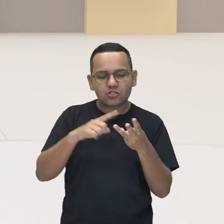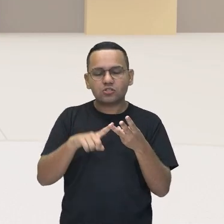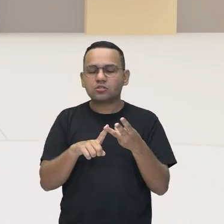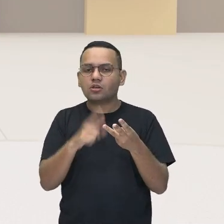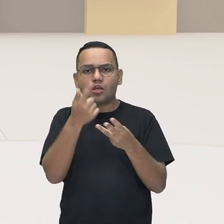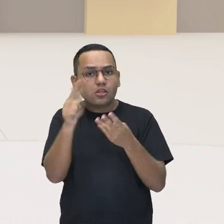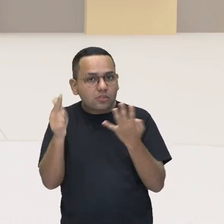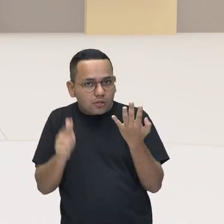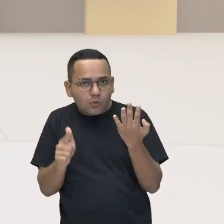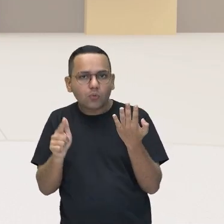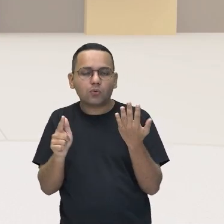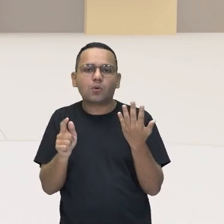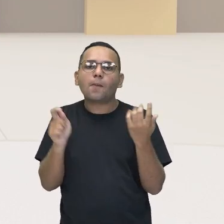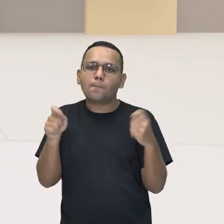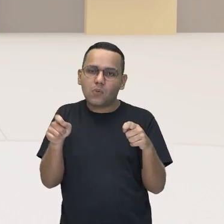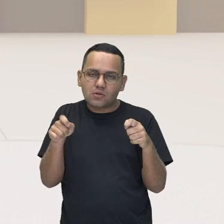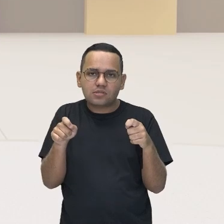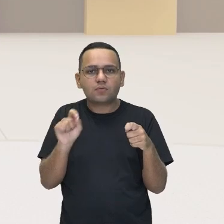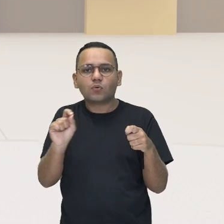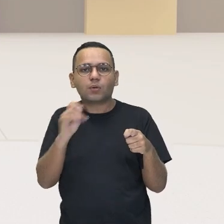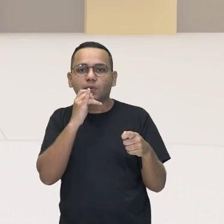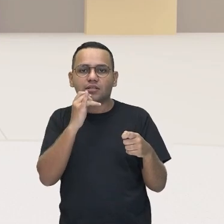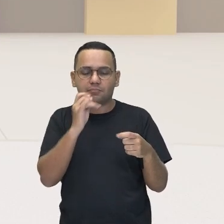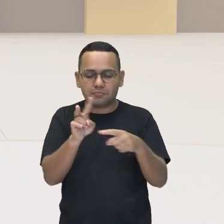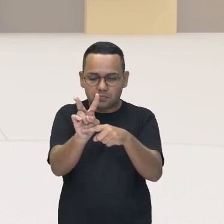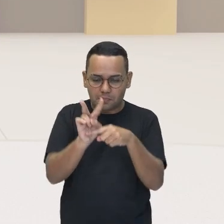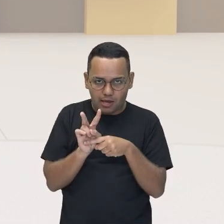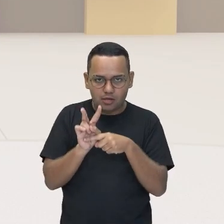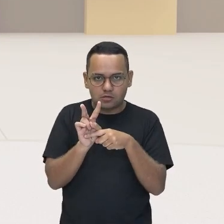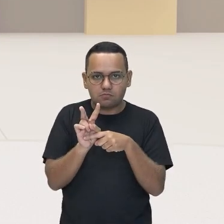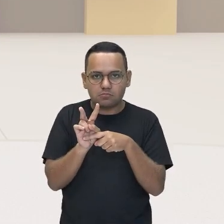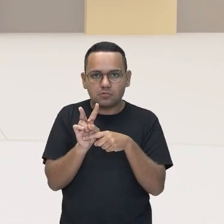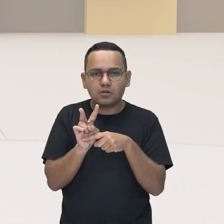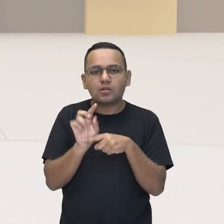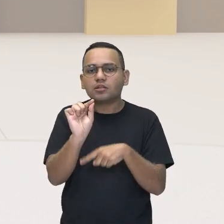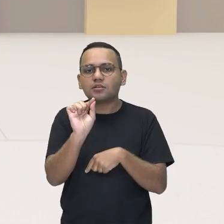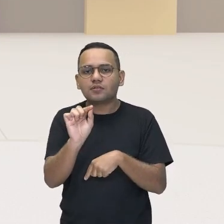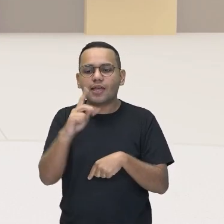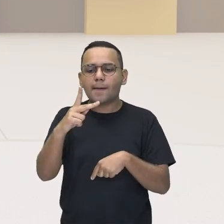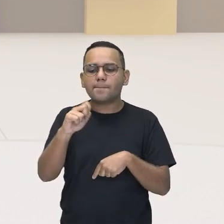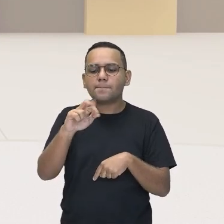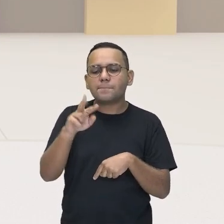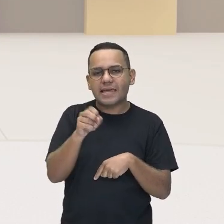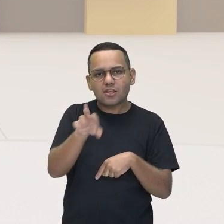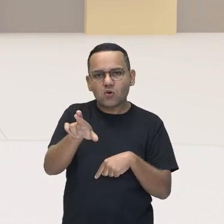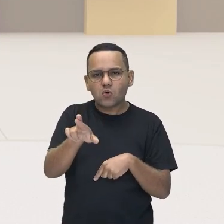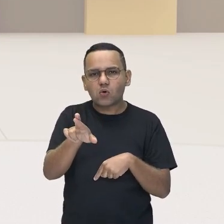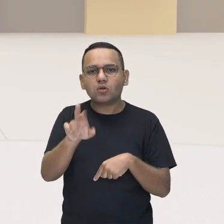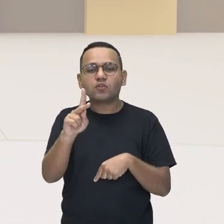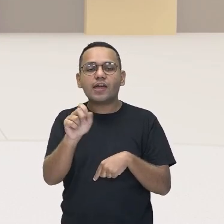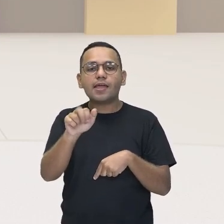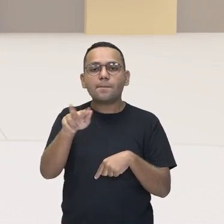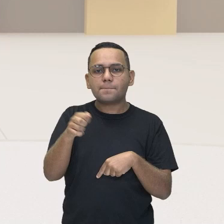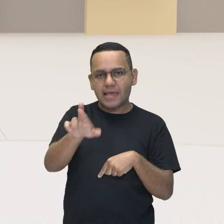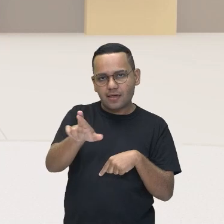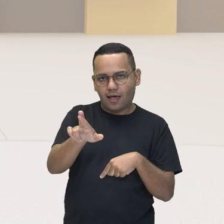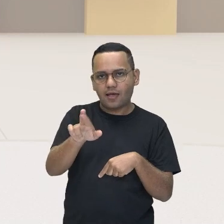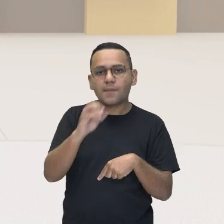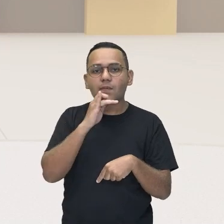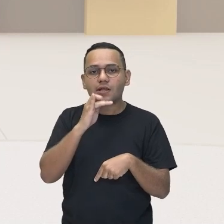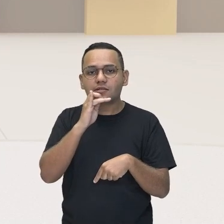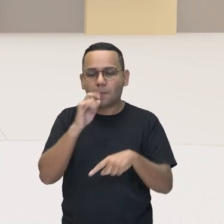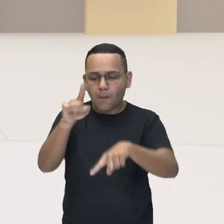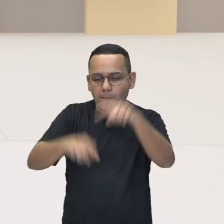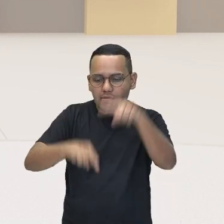esse tipo de empréstimo por penhor, a gente envolve algum bem de valor. Vamos ver então as vantagens e as